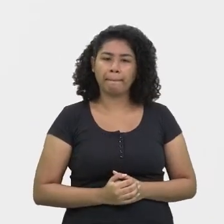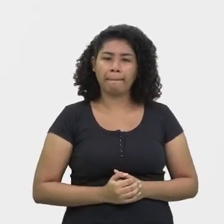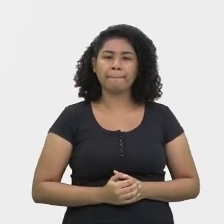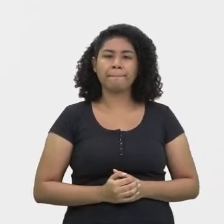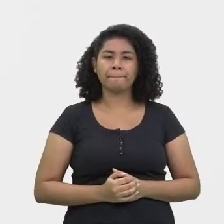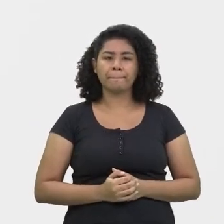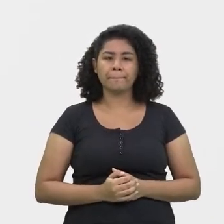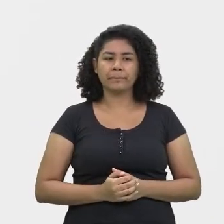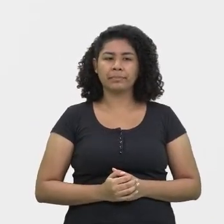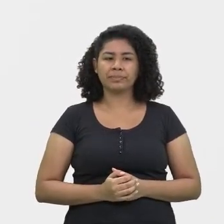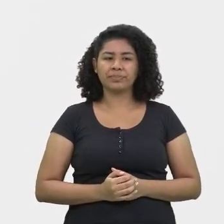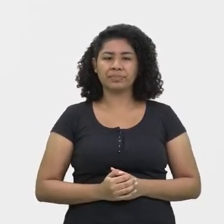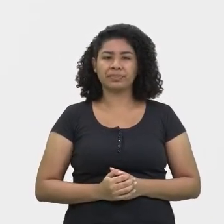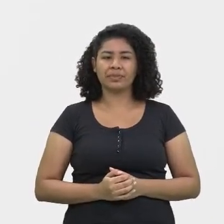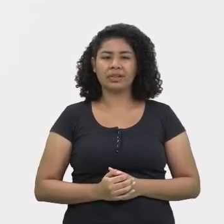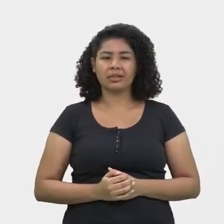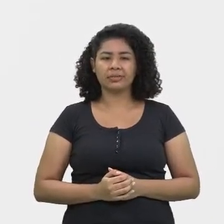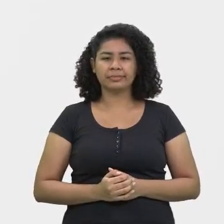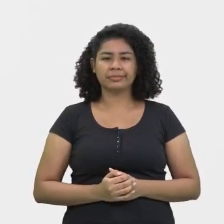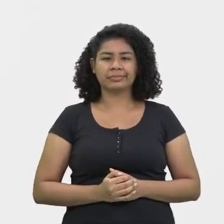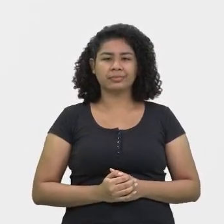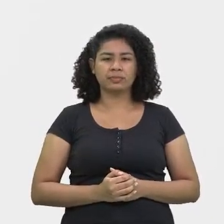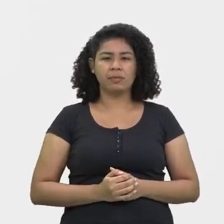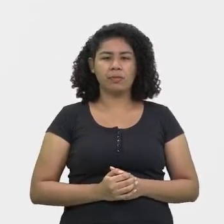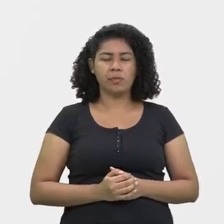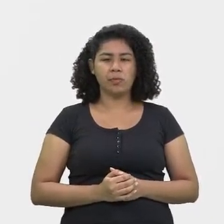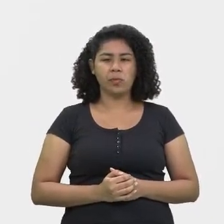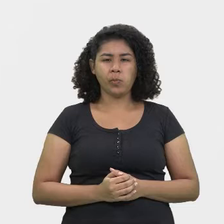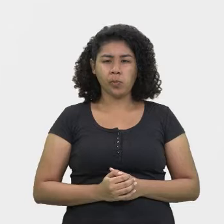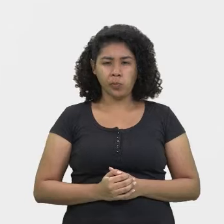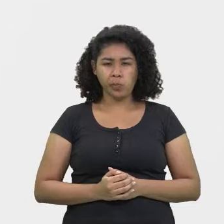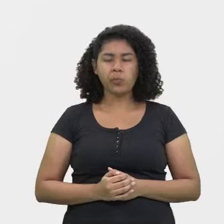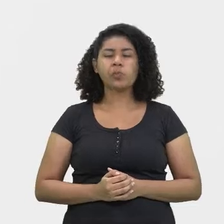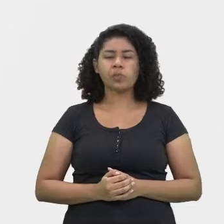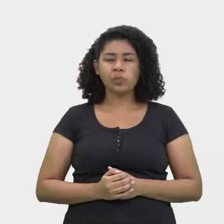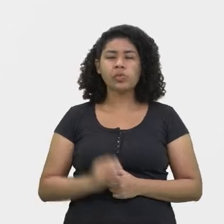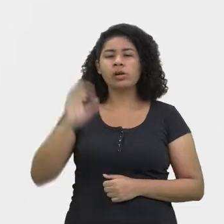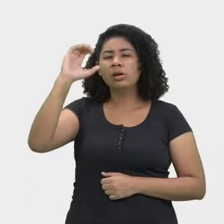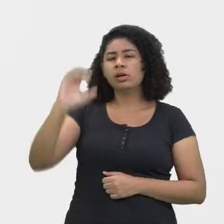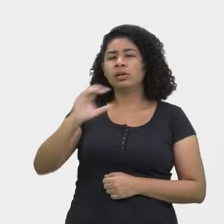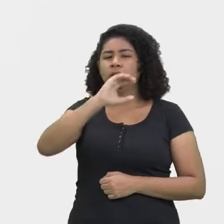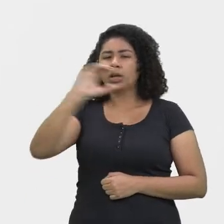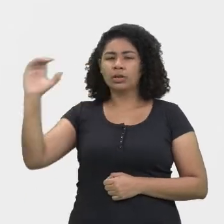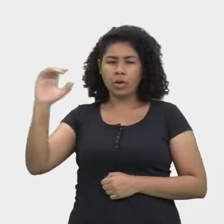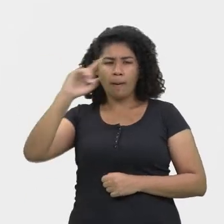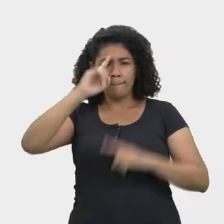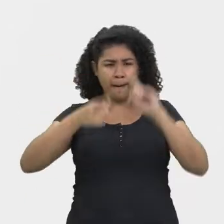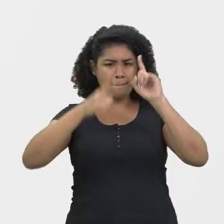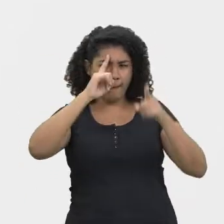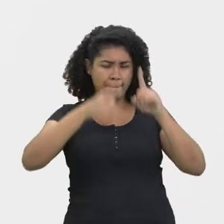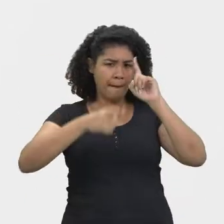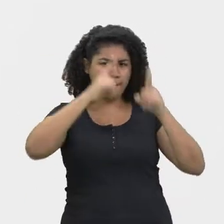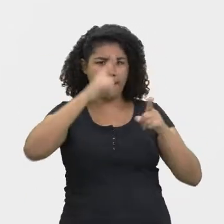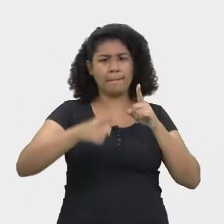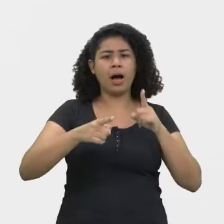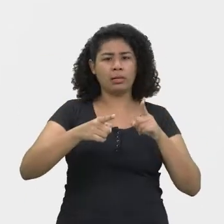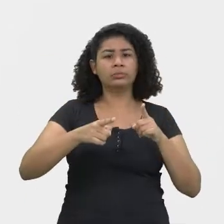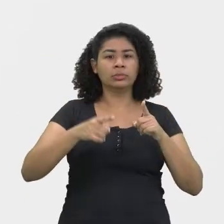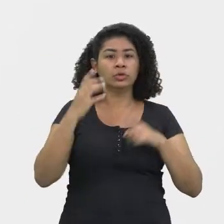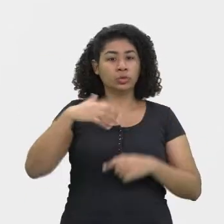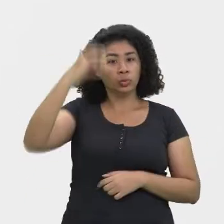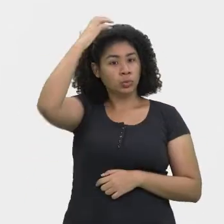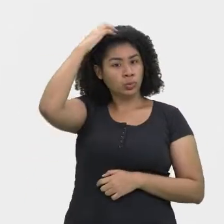acontecer. Diminuição da interferência da Igreja Católica no poder político dos monarcas, né? Então a